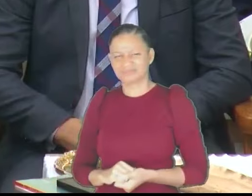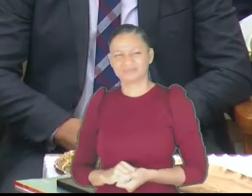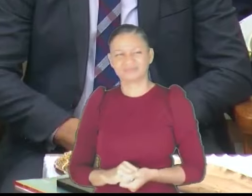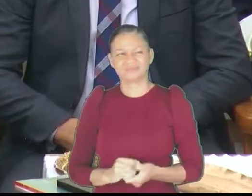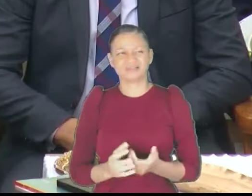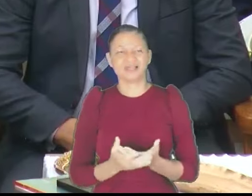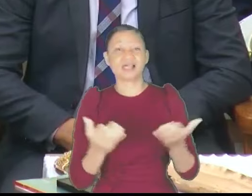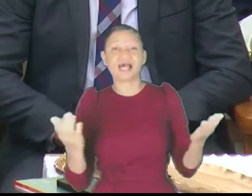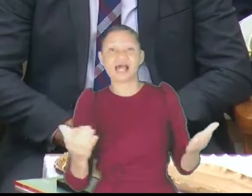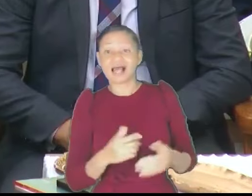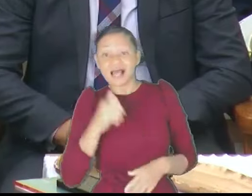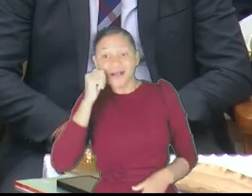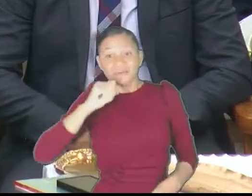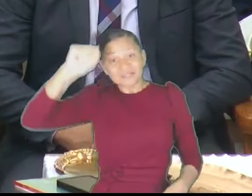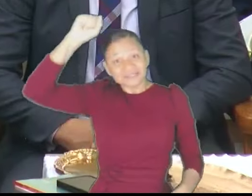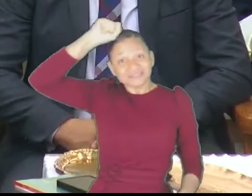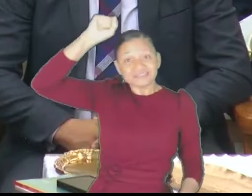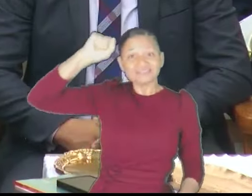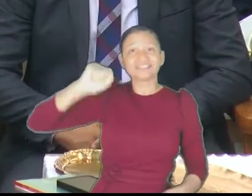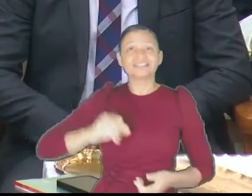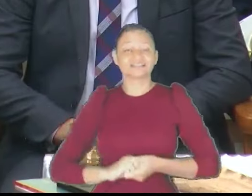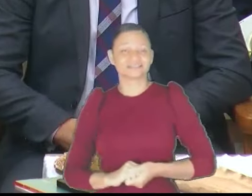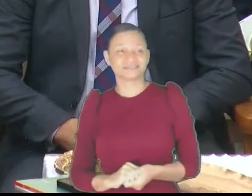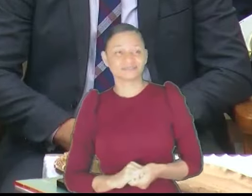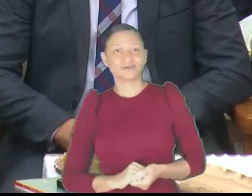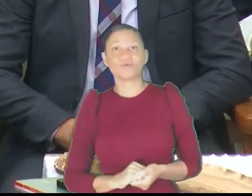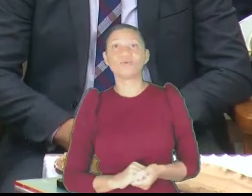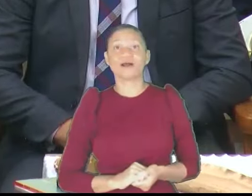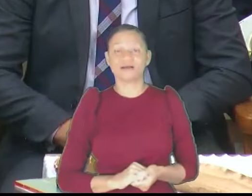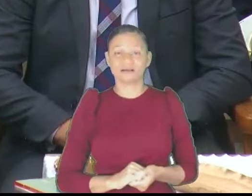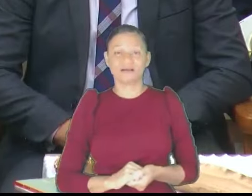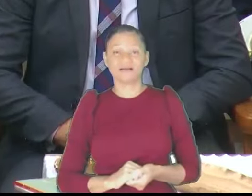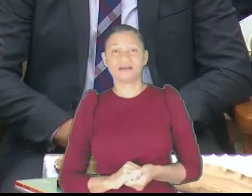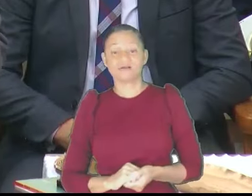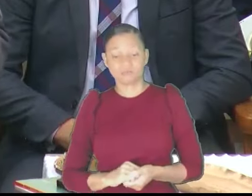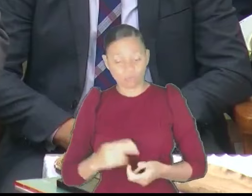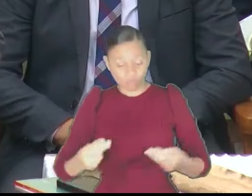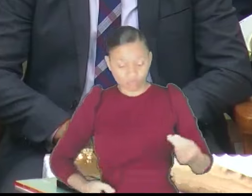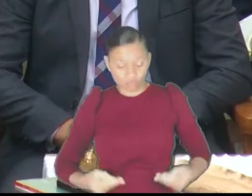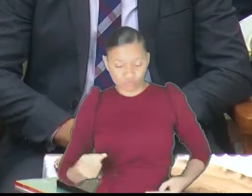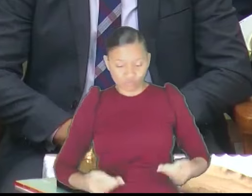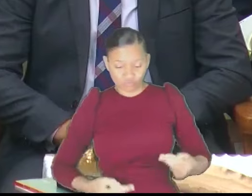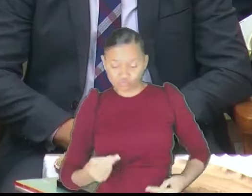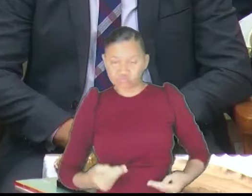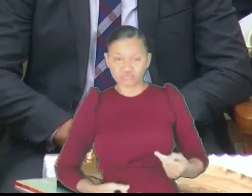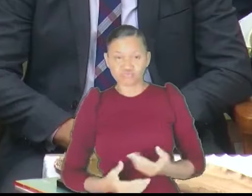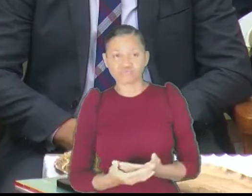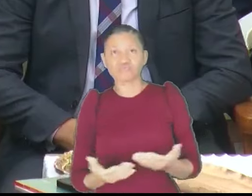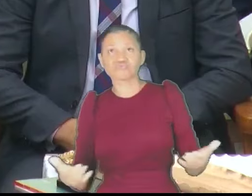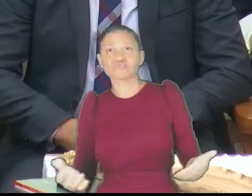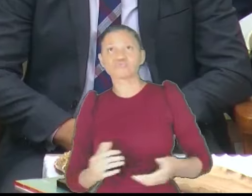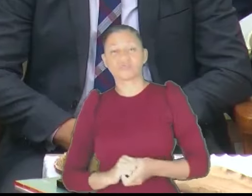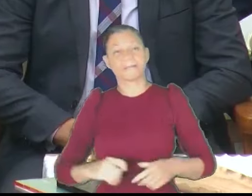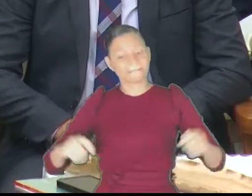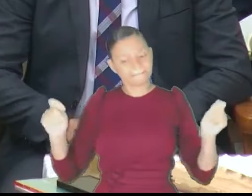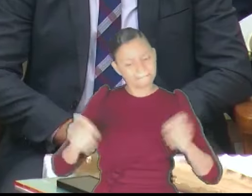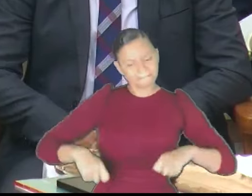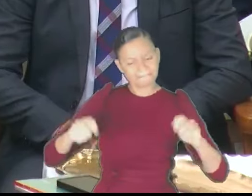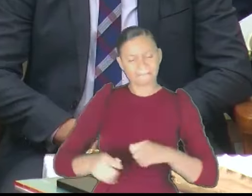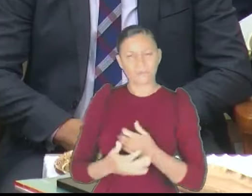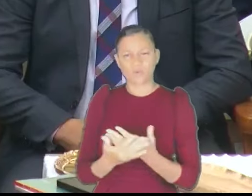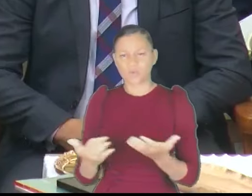Sara se precipita e tenta ajudar a Deus, coloca H no caminho, pensando que Deus era impossibilitado de